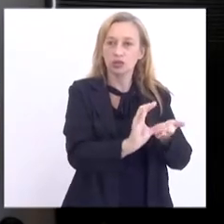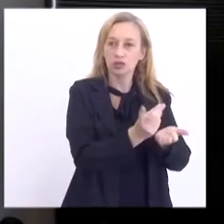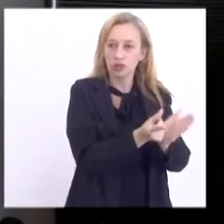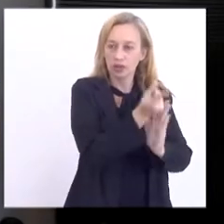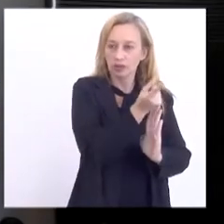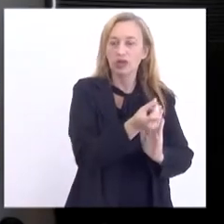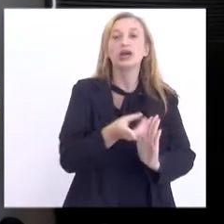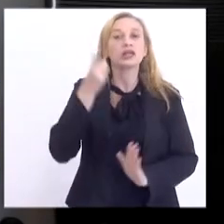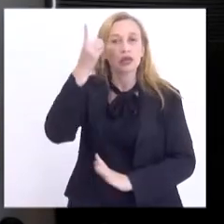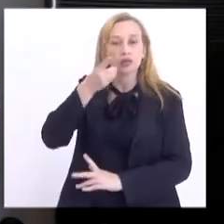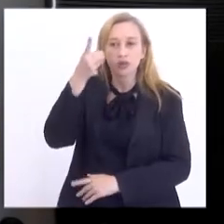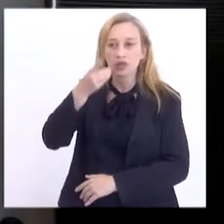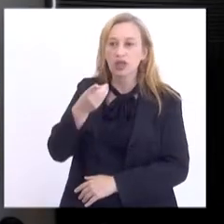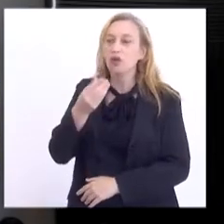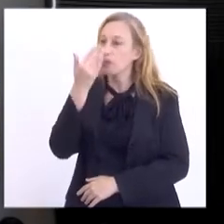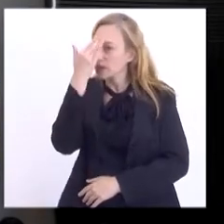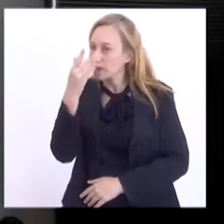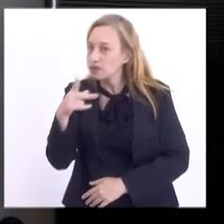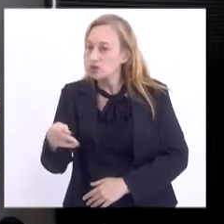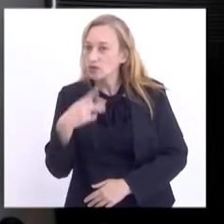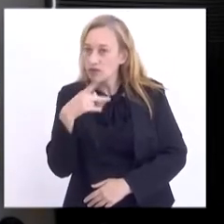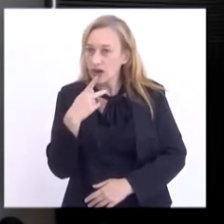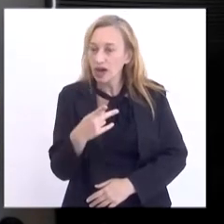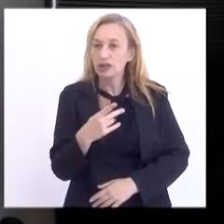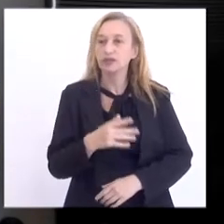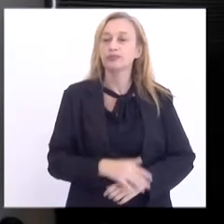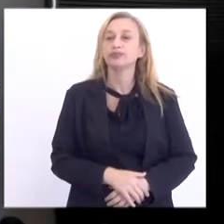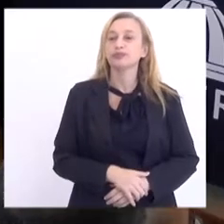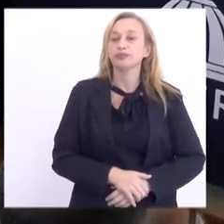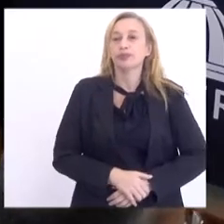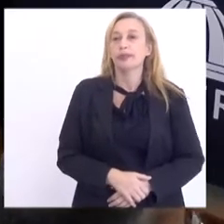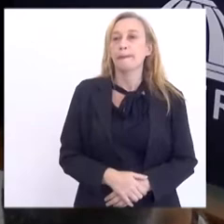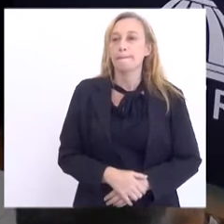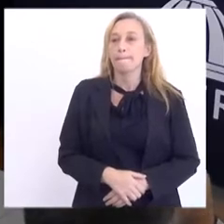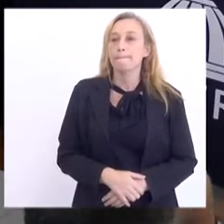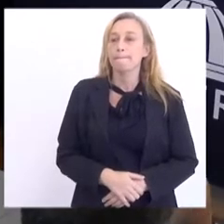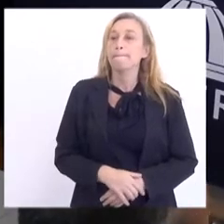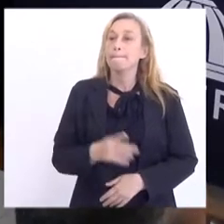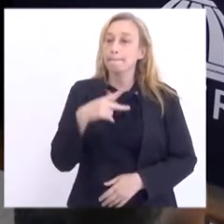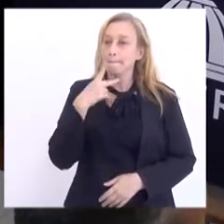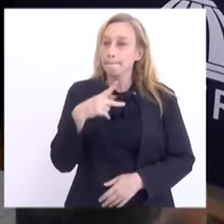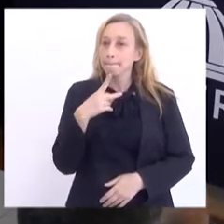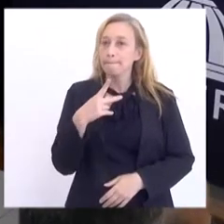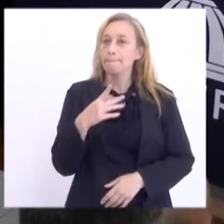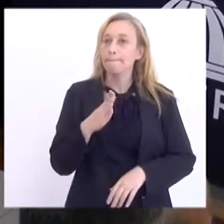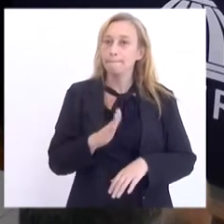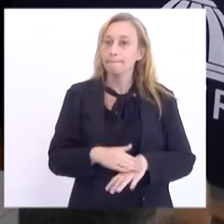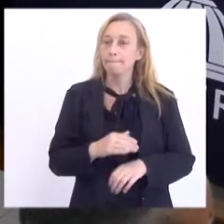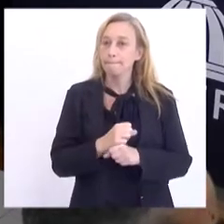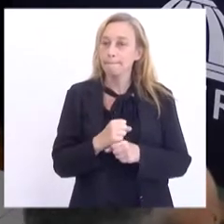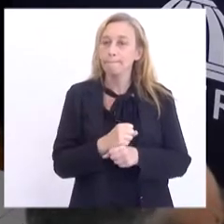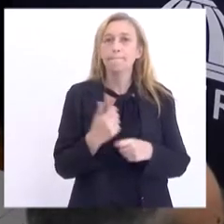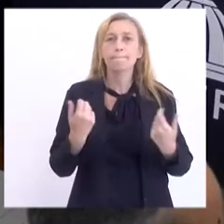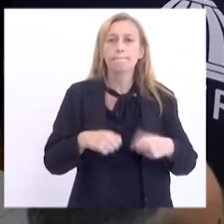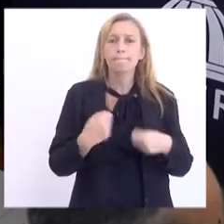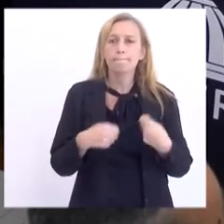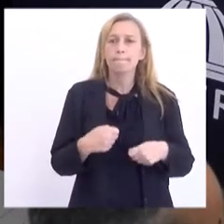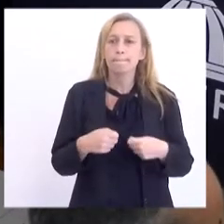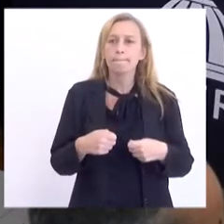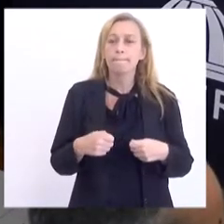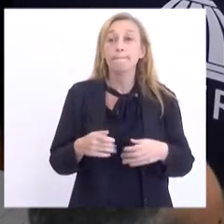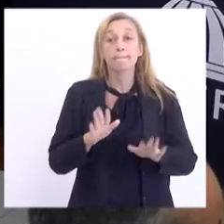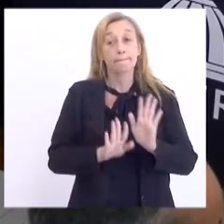Muito obrigado pela super lençol e ela me remete a algo que eu E qual é o nome do tempo que a gente precisa ter